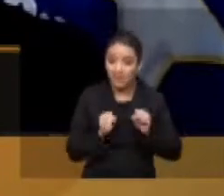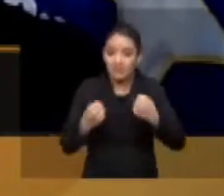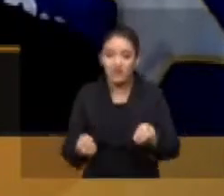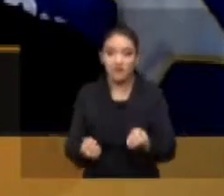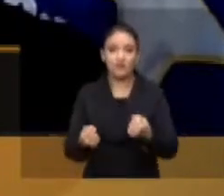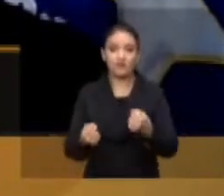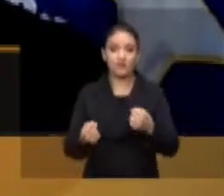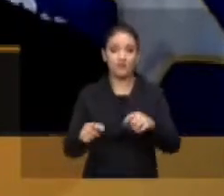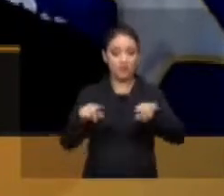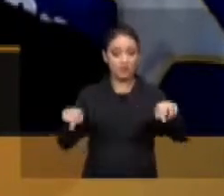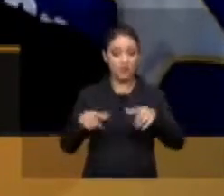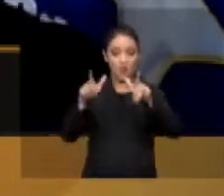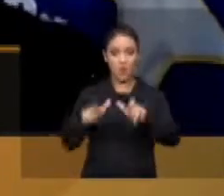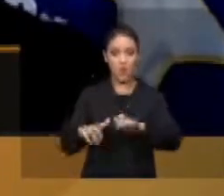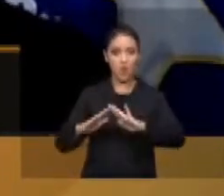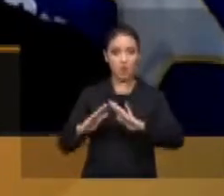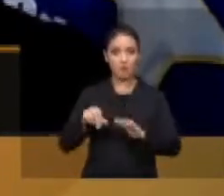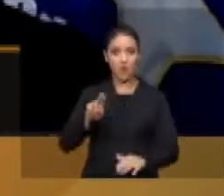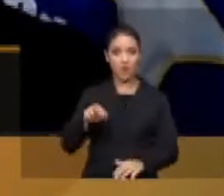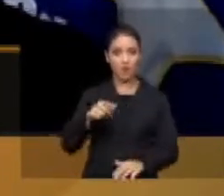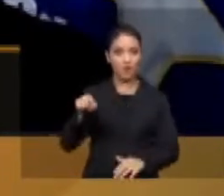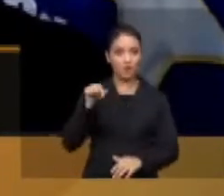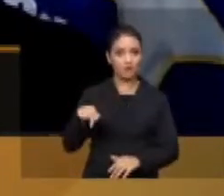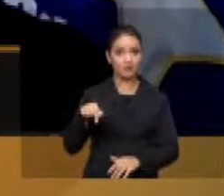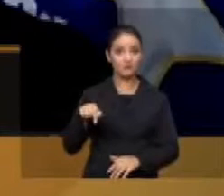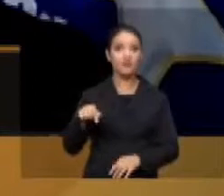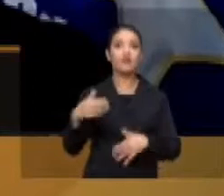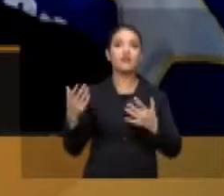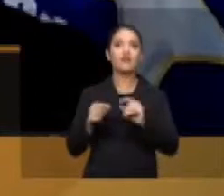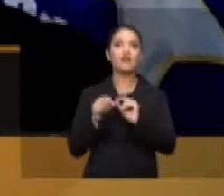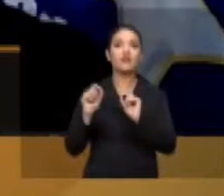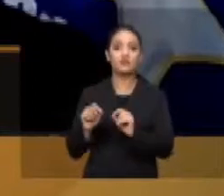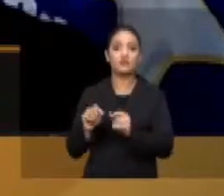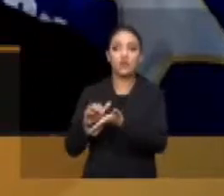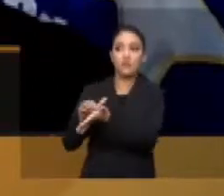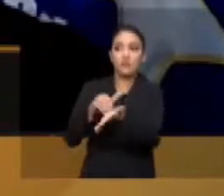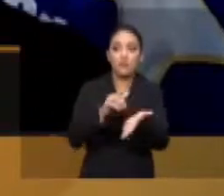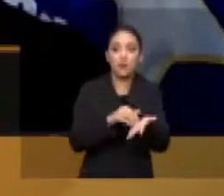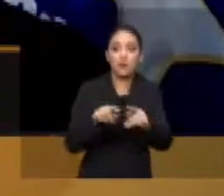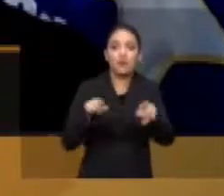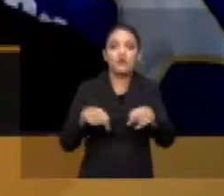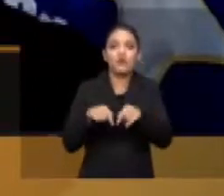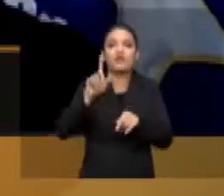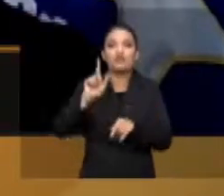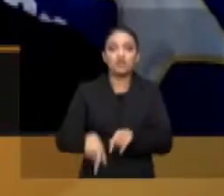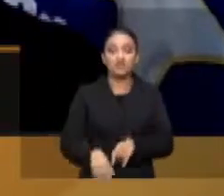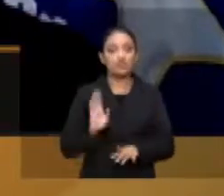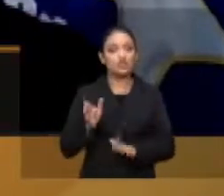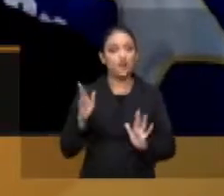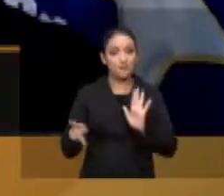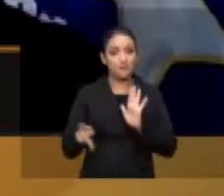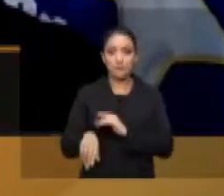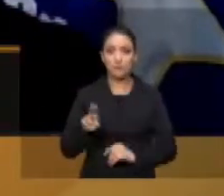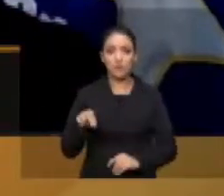União. Esta mesma União que, por equívoco, desapropriou terras que eram da própria União,